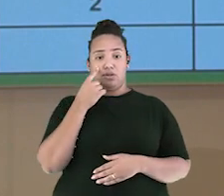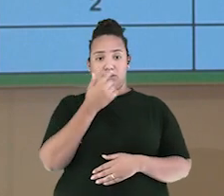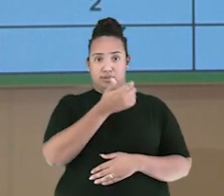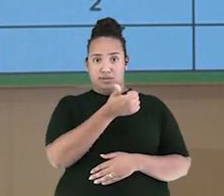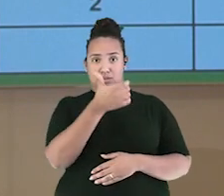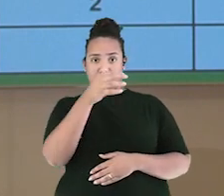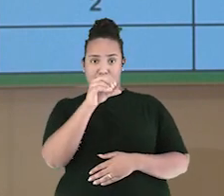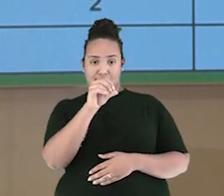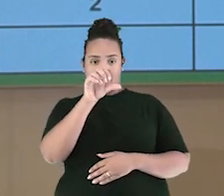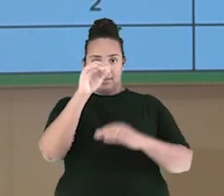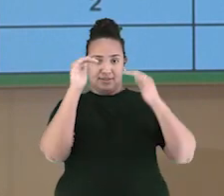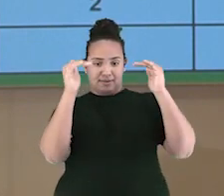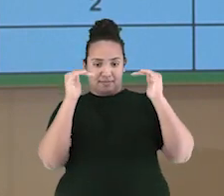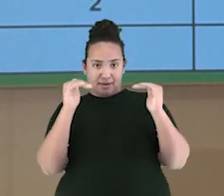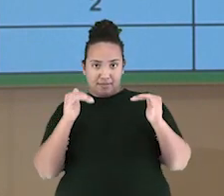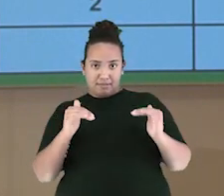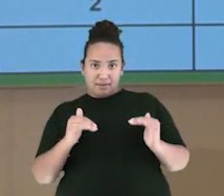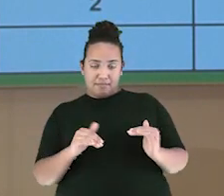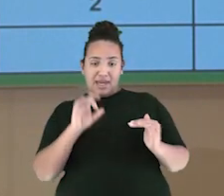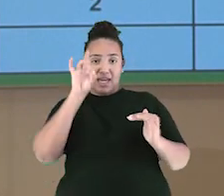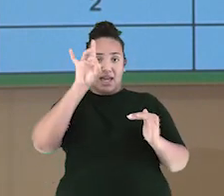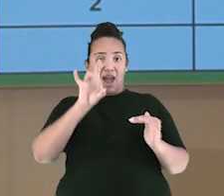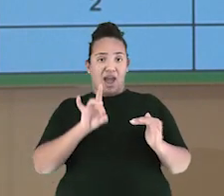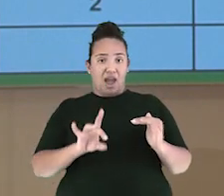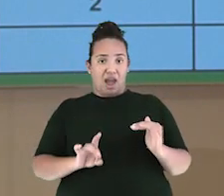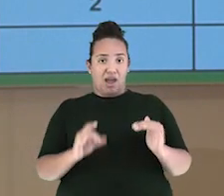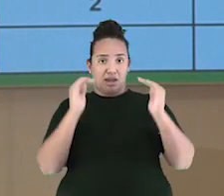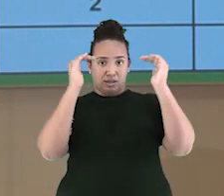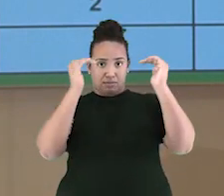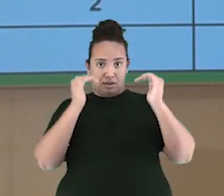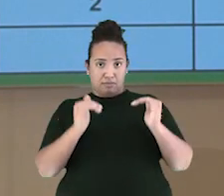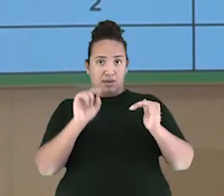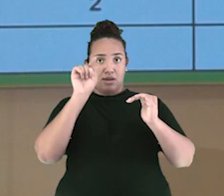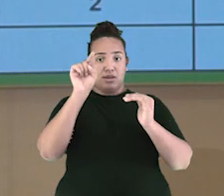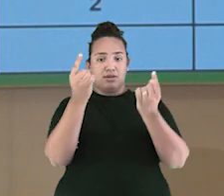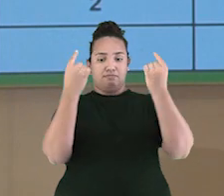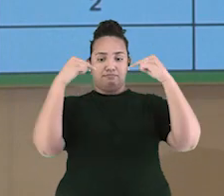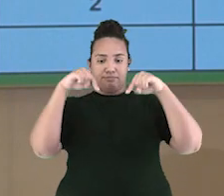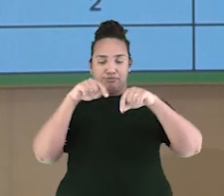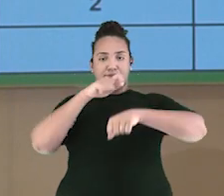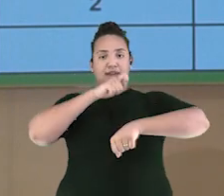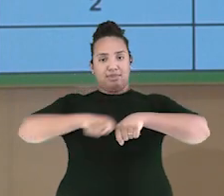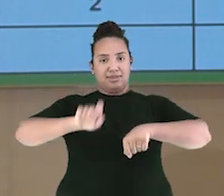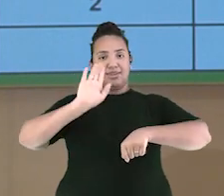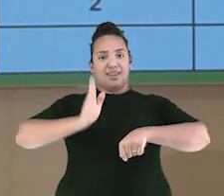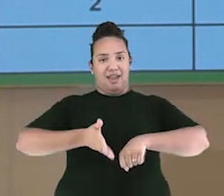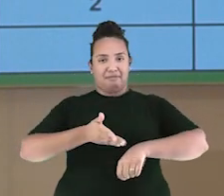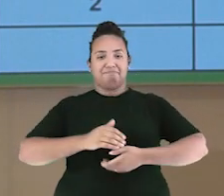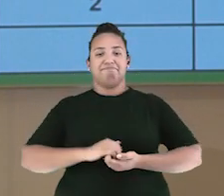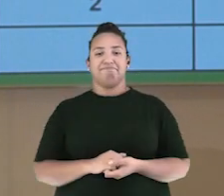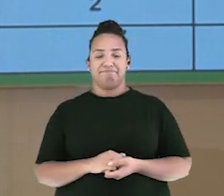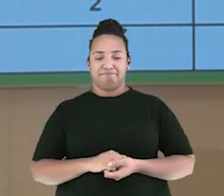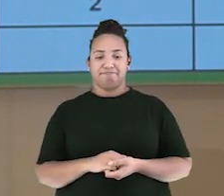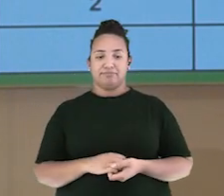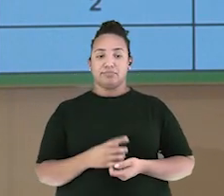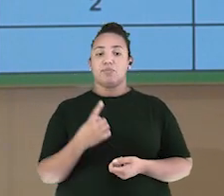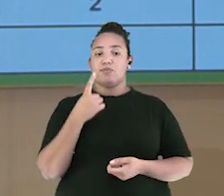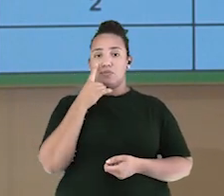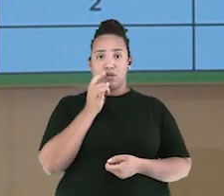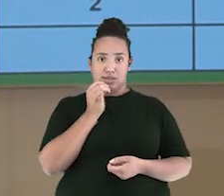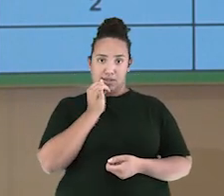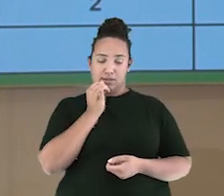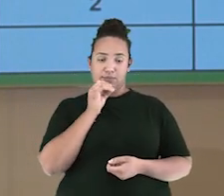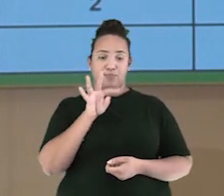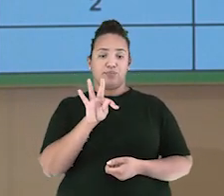em valor numérico. A gente pode ver aqui, estamos com eles numerados de 1 a 10 de baixo para cima. E o topázio, por exemplo,